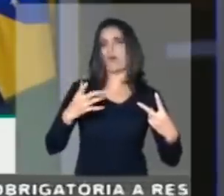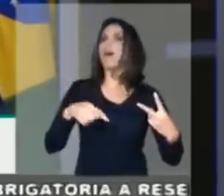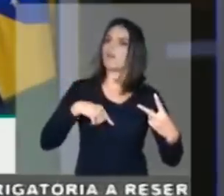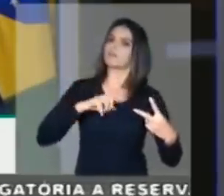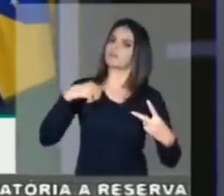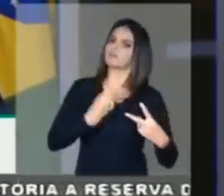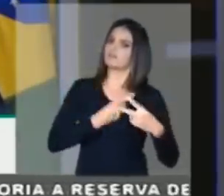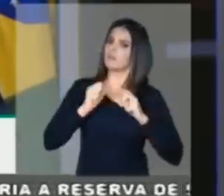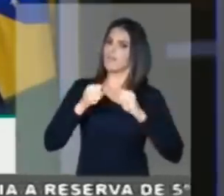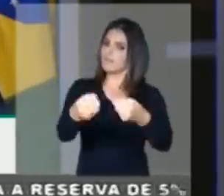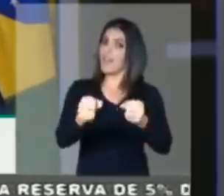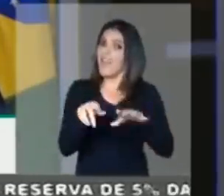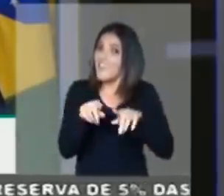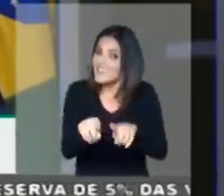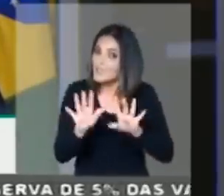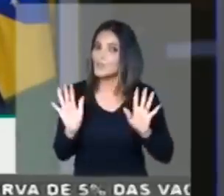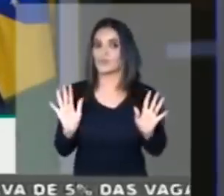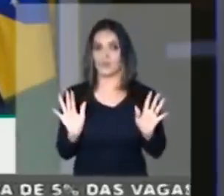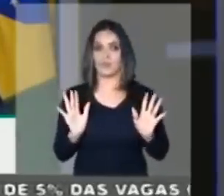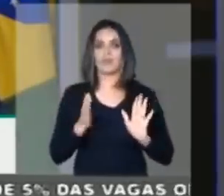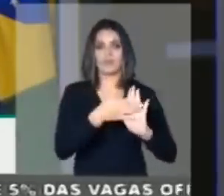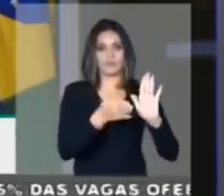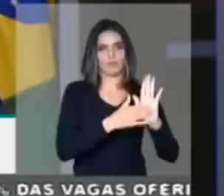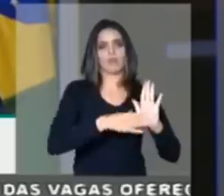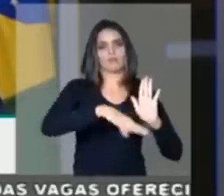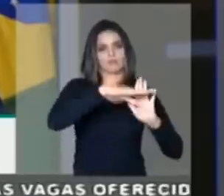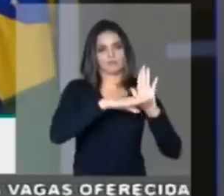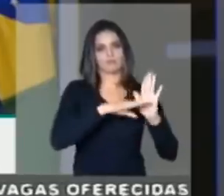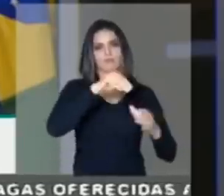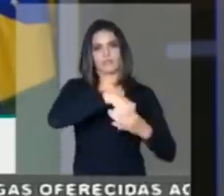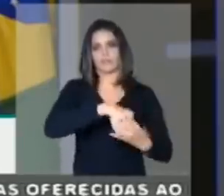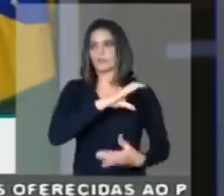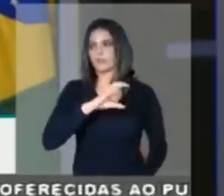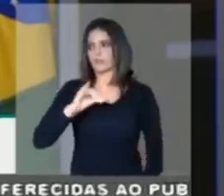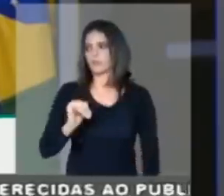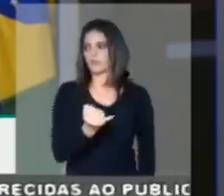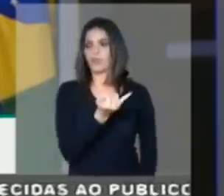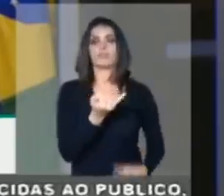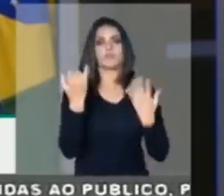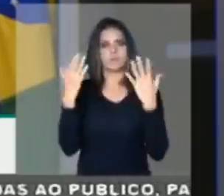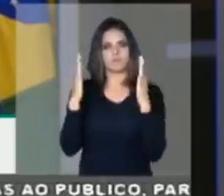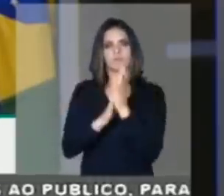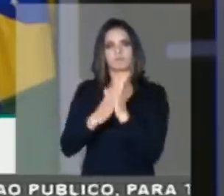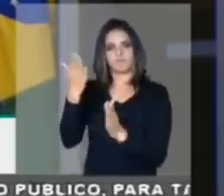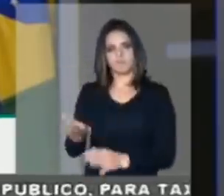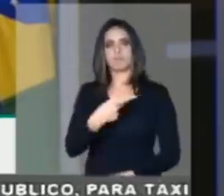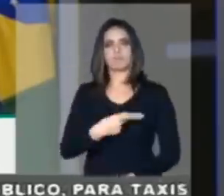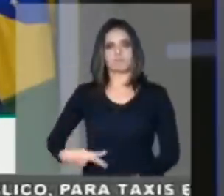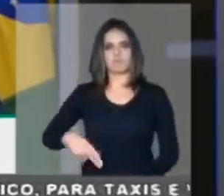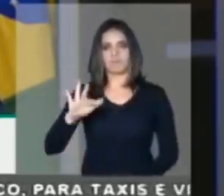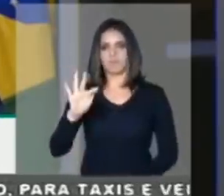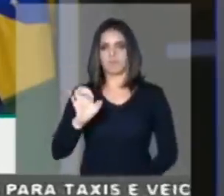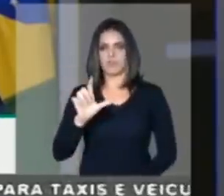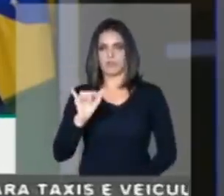aqui nesta Câmara dos Deputados, quando se pauta na Comissão de Constituição e Justiça. E aqui faço um elogio ao presidente Felipe